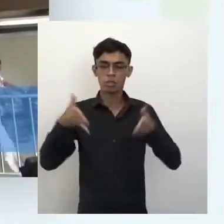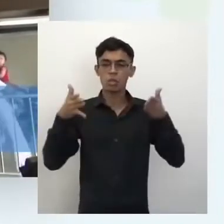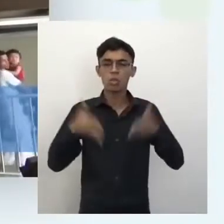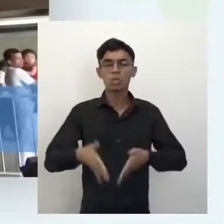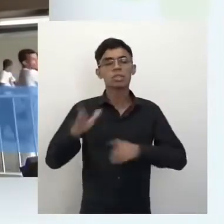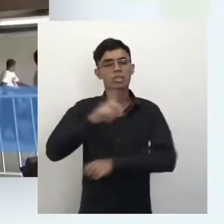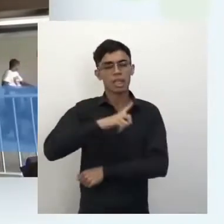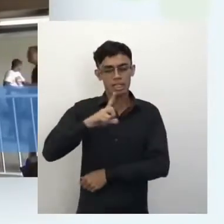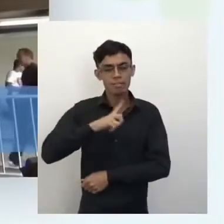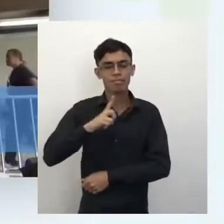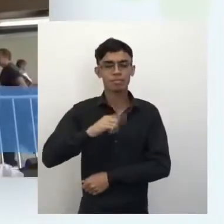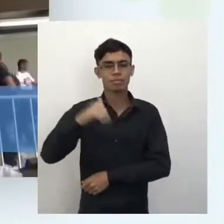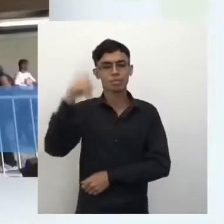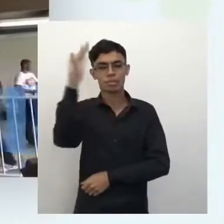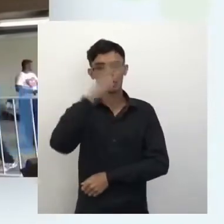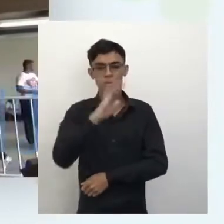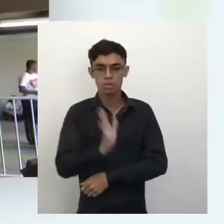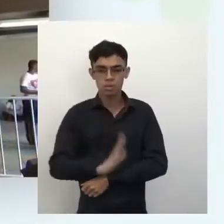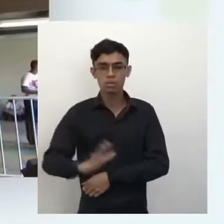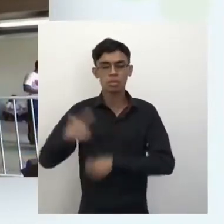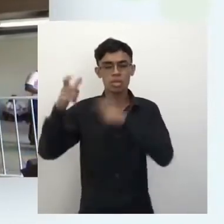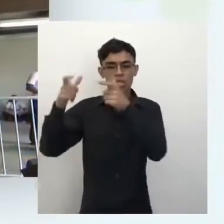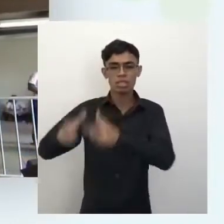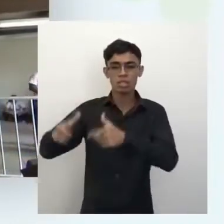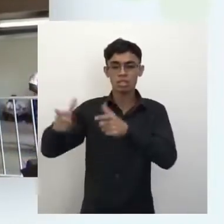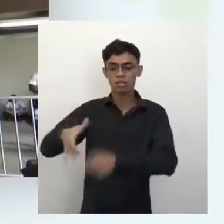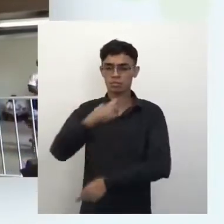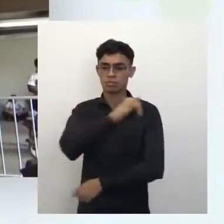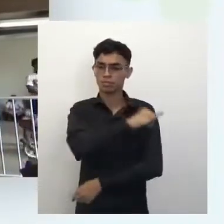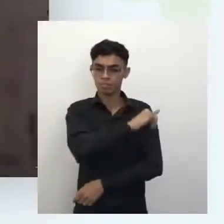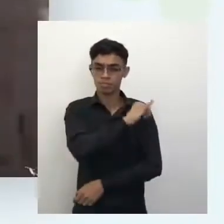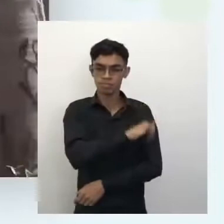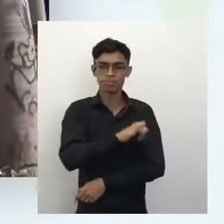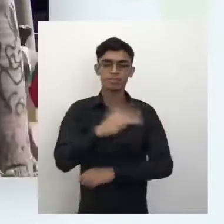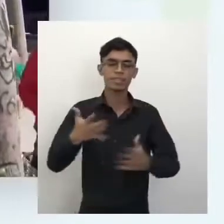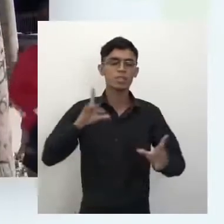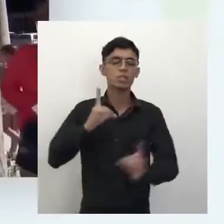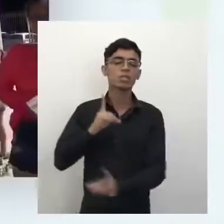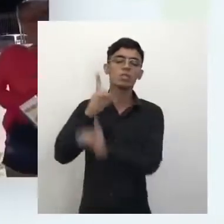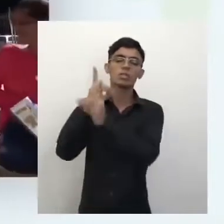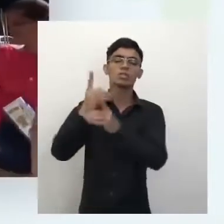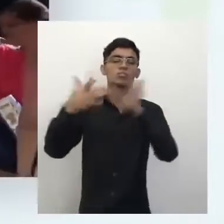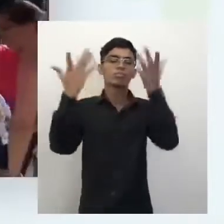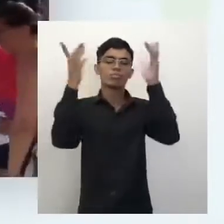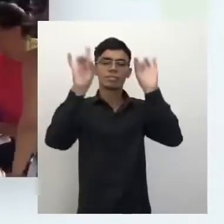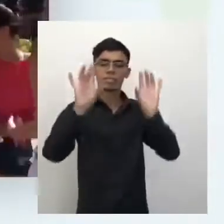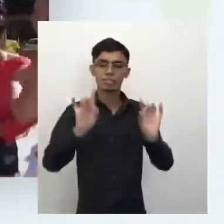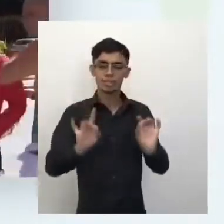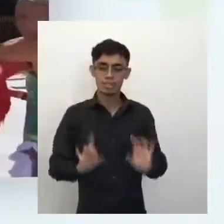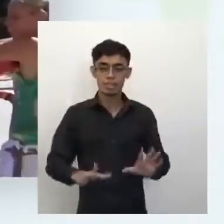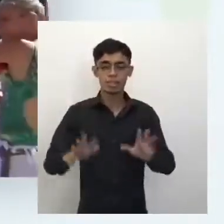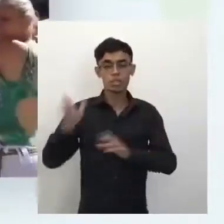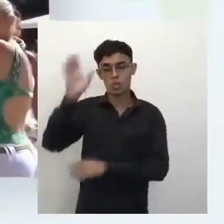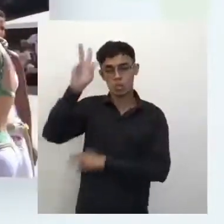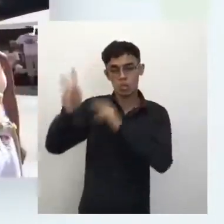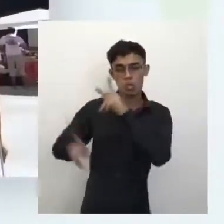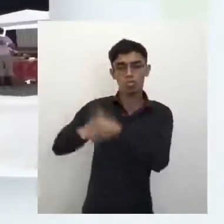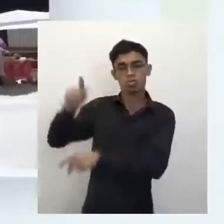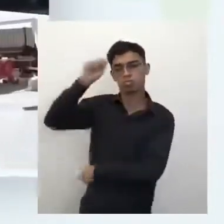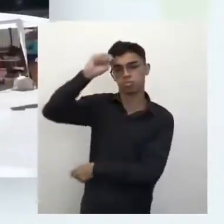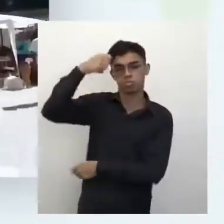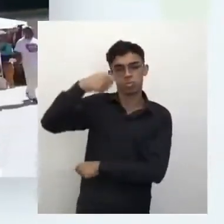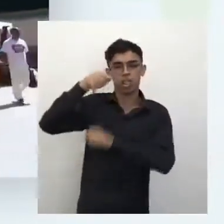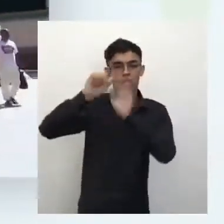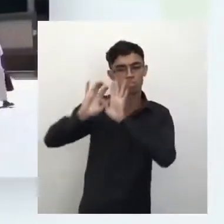mundo e acontecendo aqui no Cais de Valongo justamente, é um encontro inédito. Os africanos chegaram